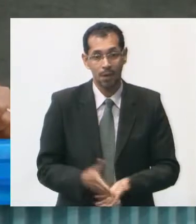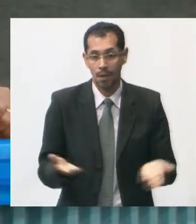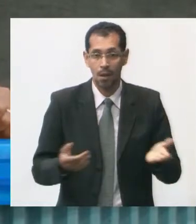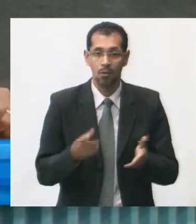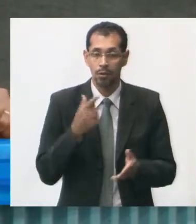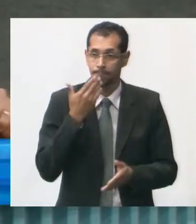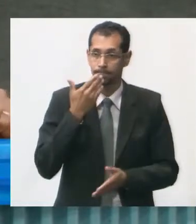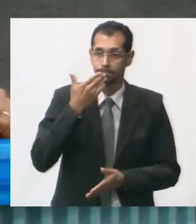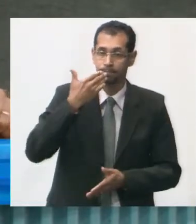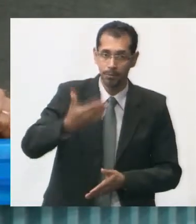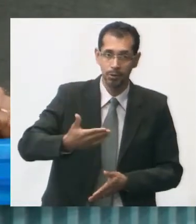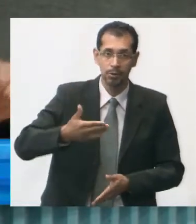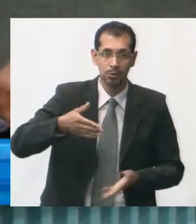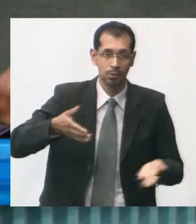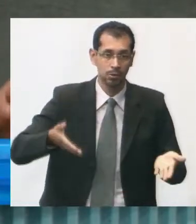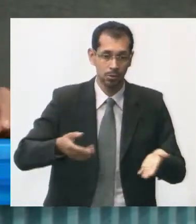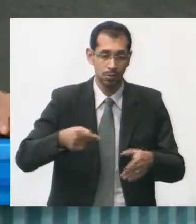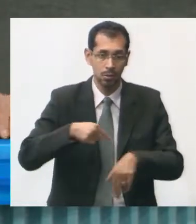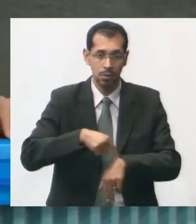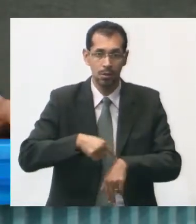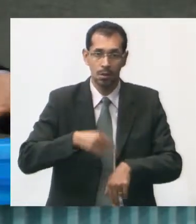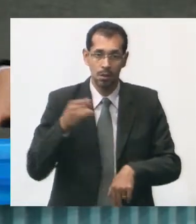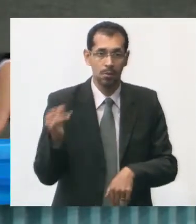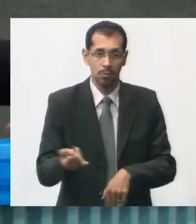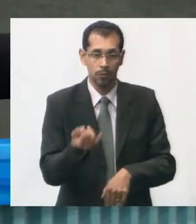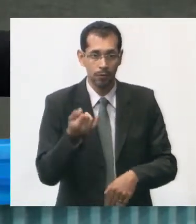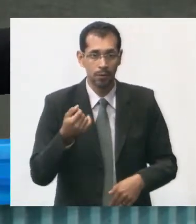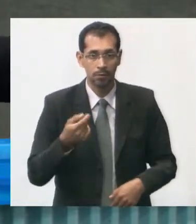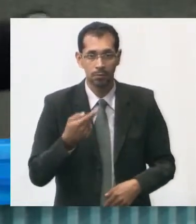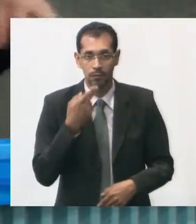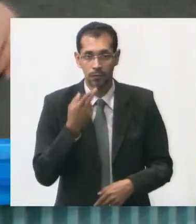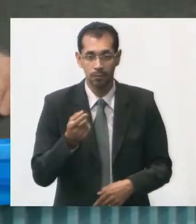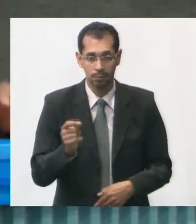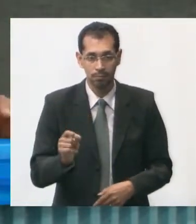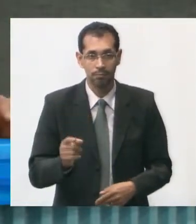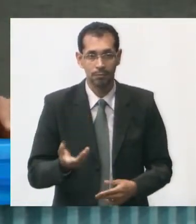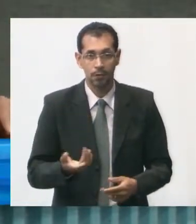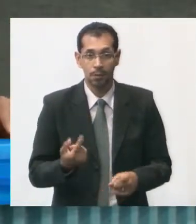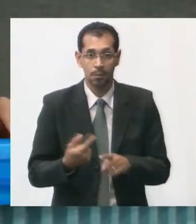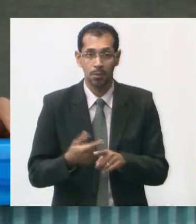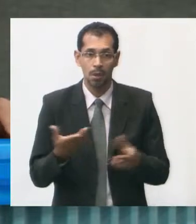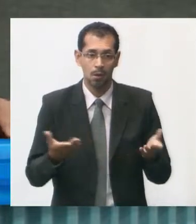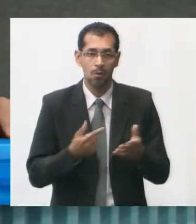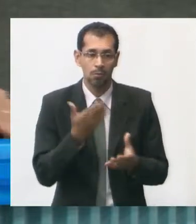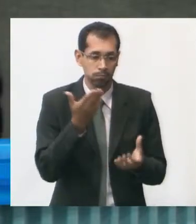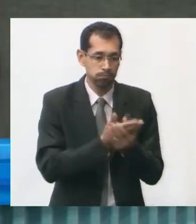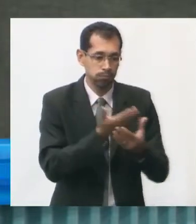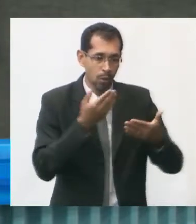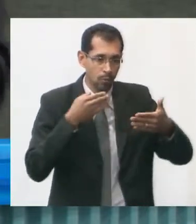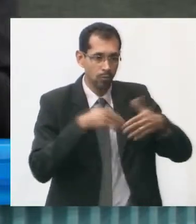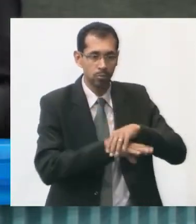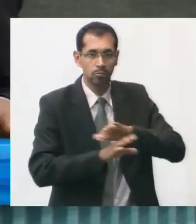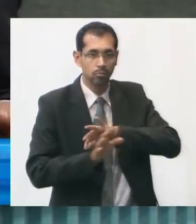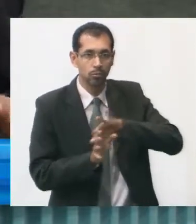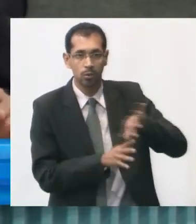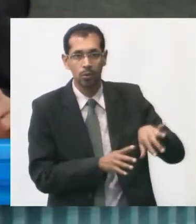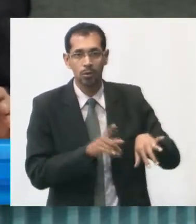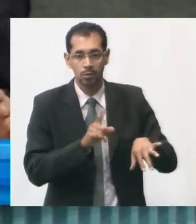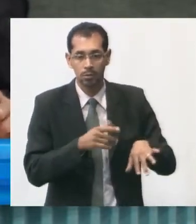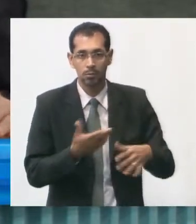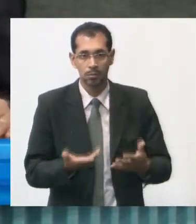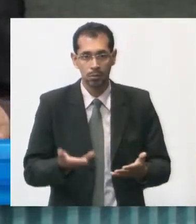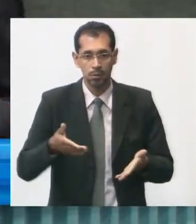reivindicação para que agora, com o arquivamento desse processo, a Prefeitura, vereador